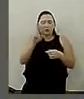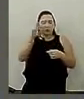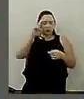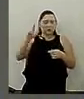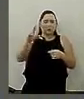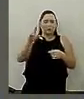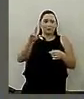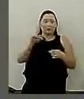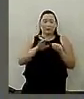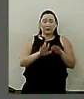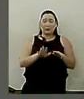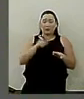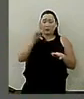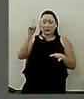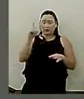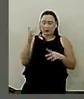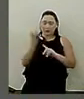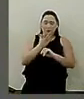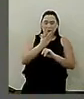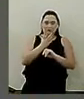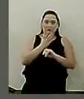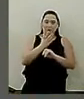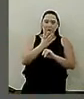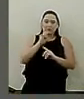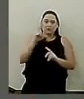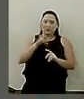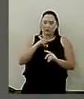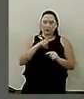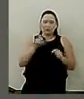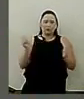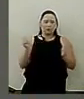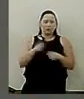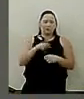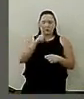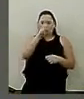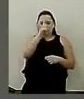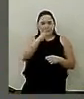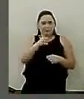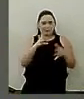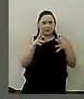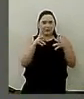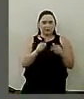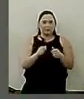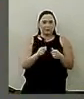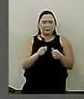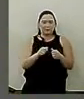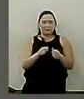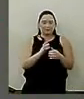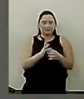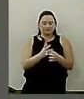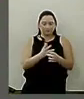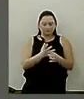Mas Deus quer mostrar para nós que quem anda com Ele está com aquele que tem o controle.